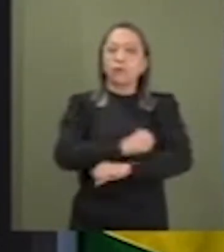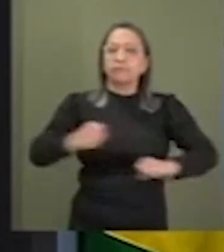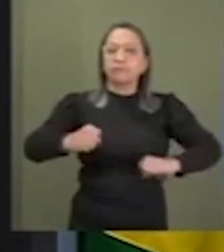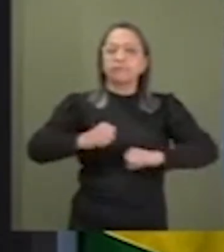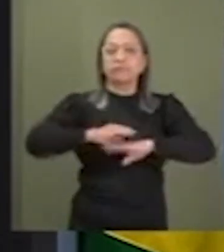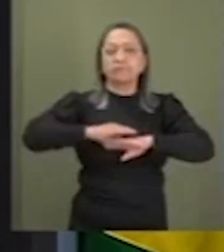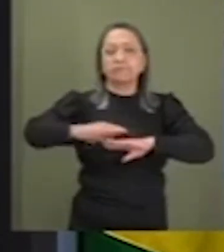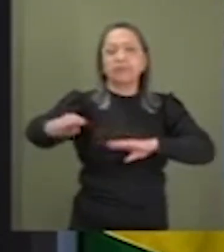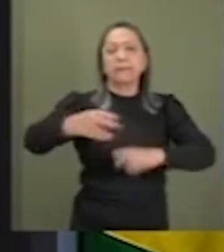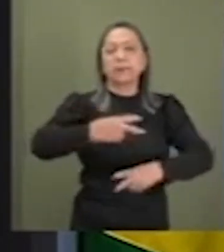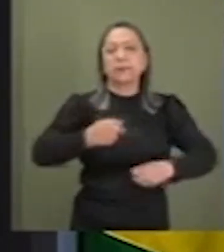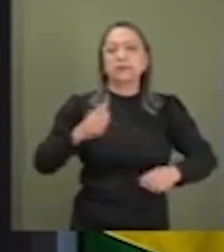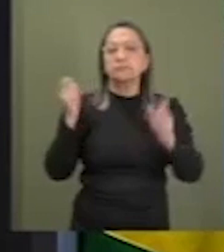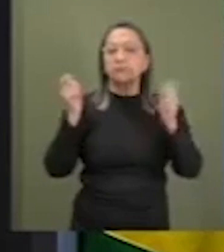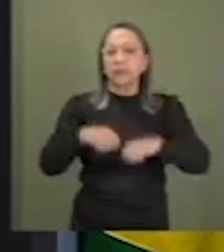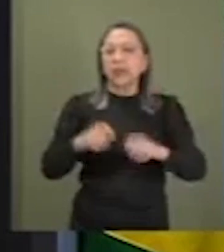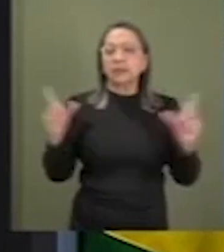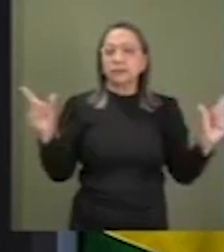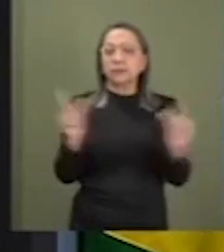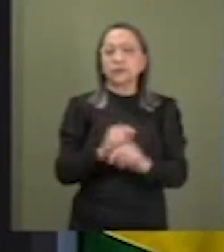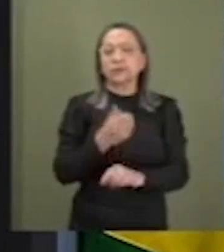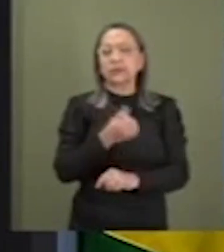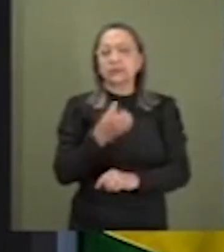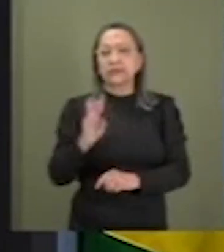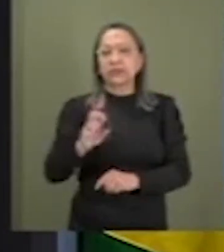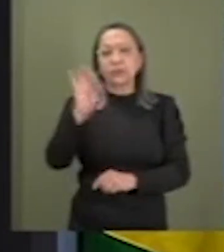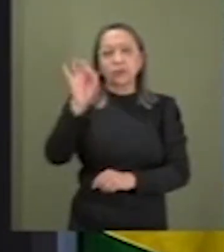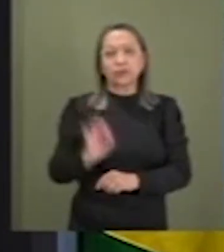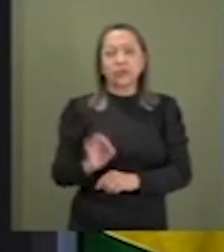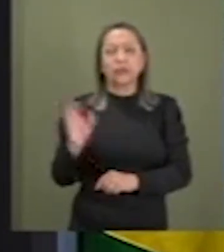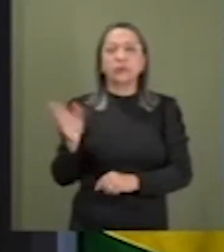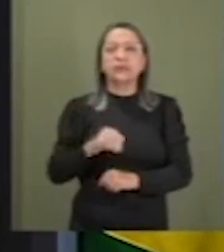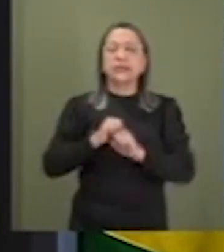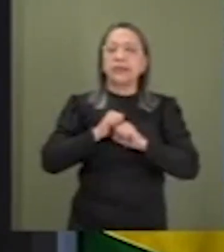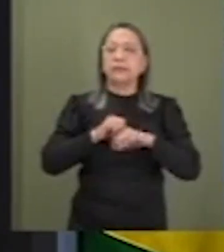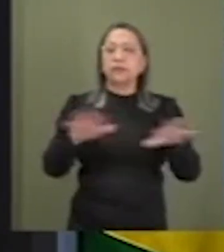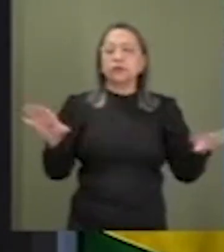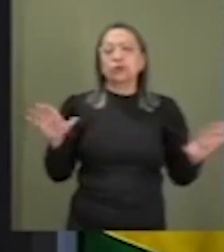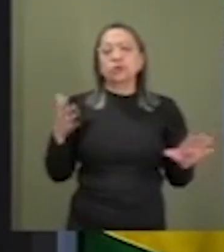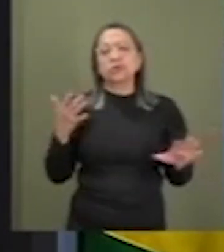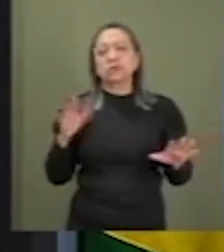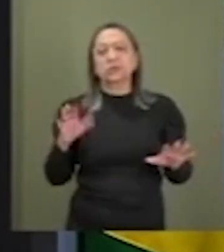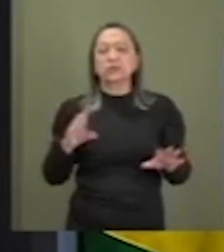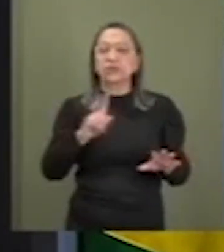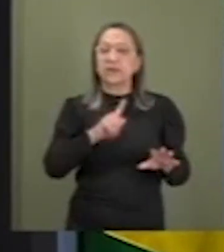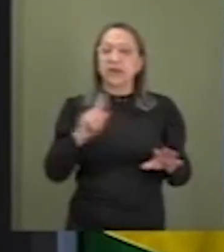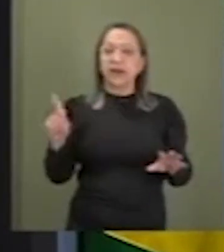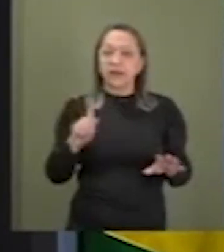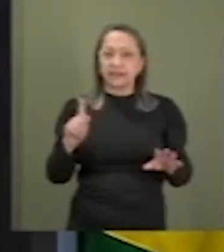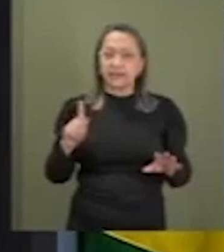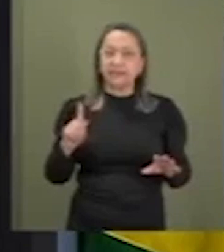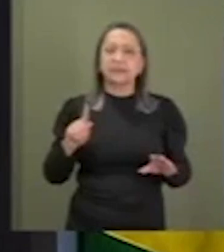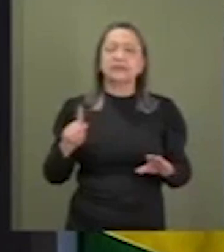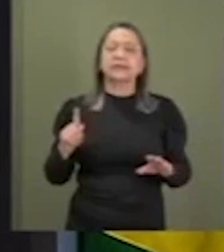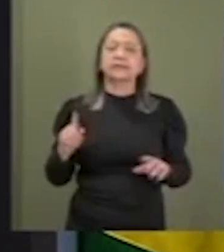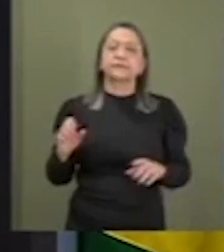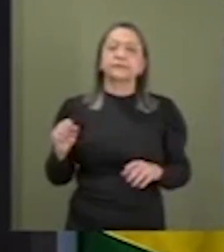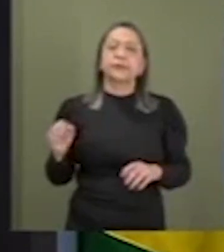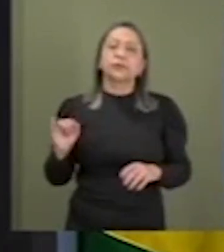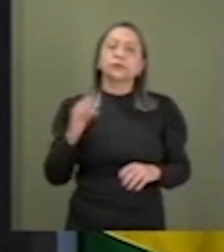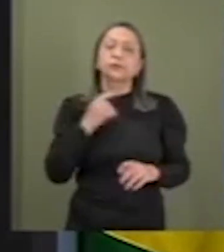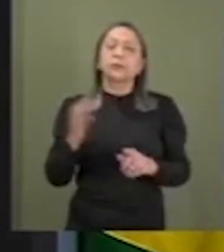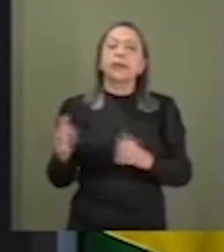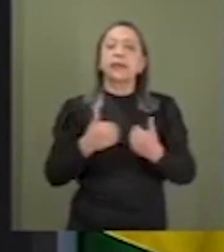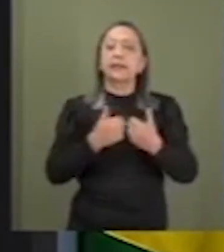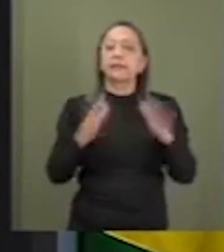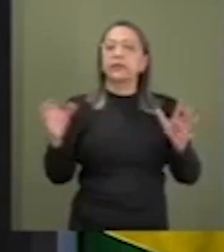pela Petrobras que possibilitará a redução de 65% das emissões estimadas de gases de efeito estufa. Lançamento da